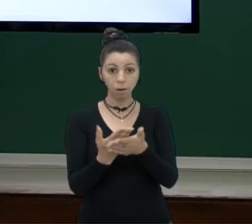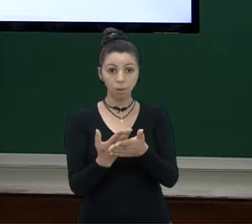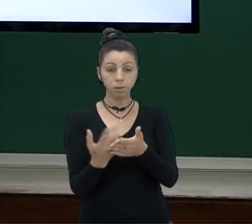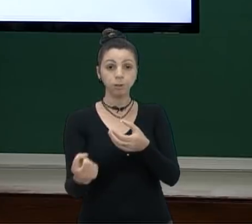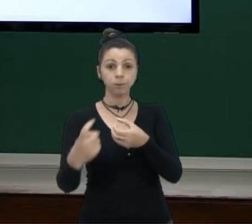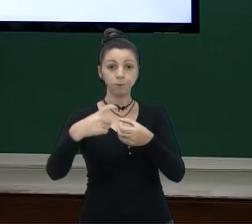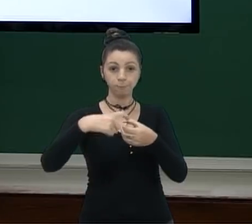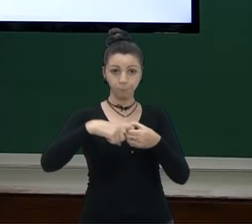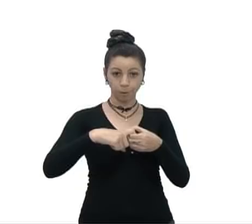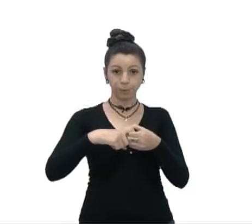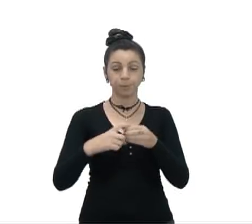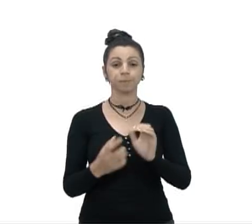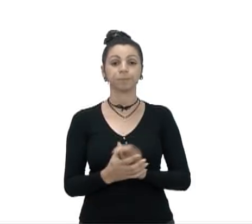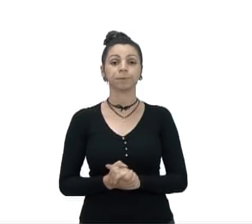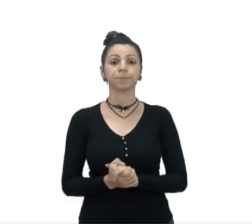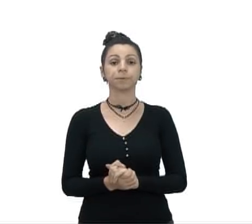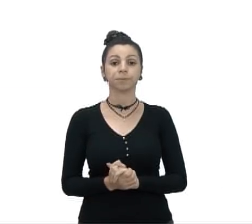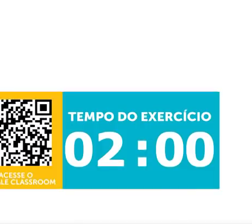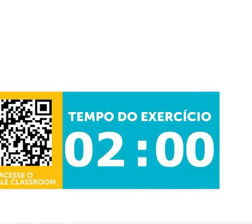E daqui a pouco eu volto.